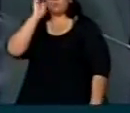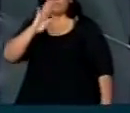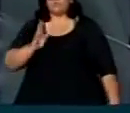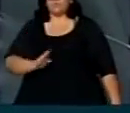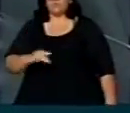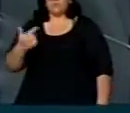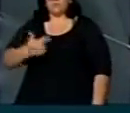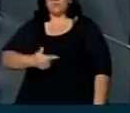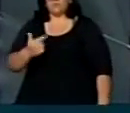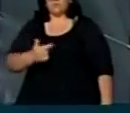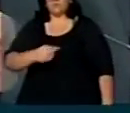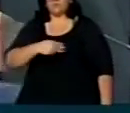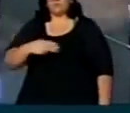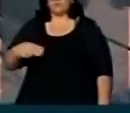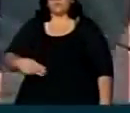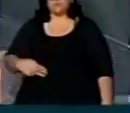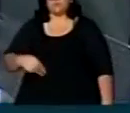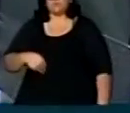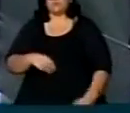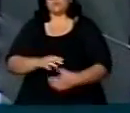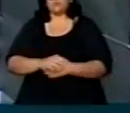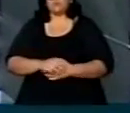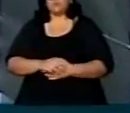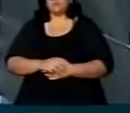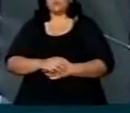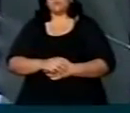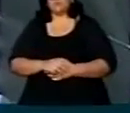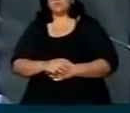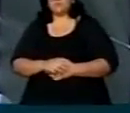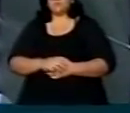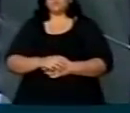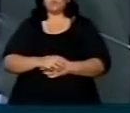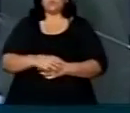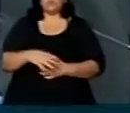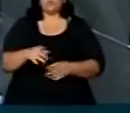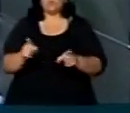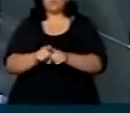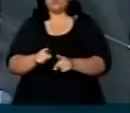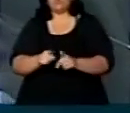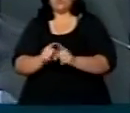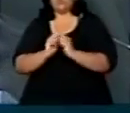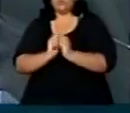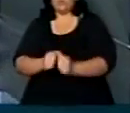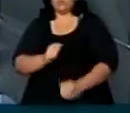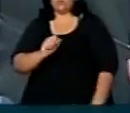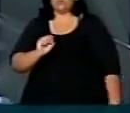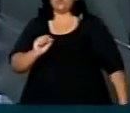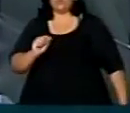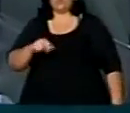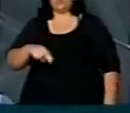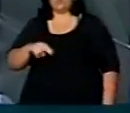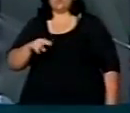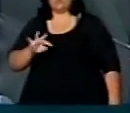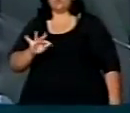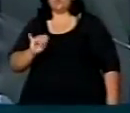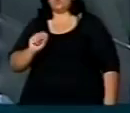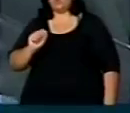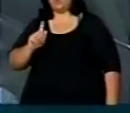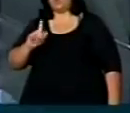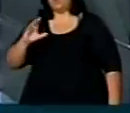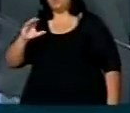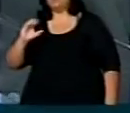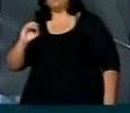vice-ministro no regime parlamentarista, em vez de quem? De Santiago Dantas. O ministro Mauro passou a ser uma